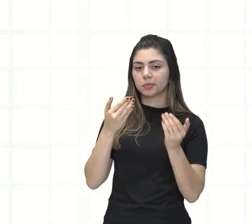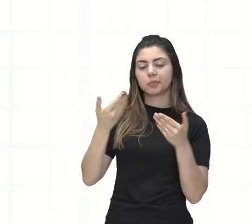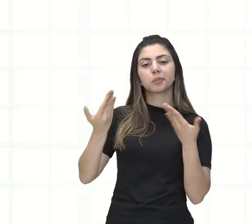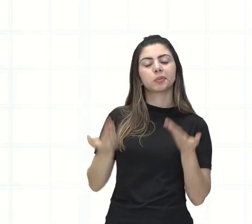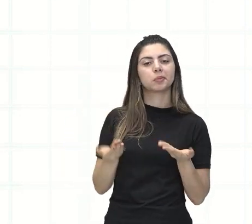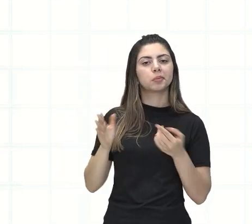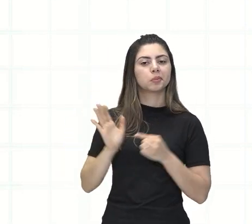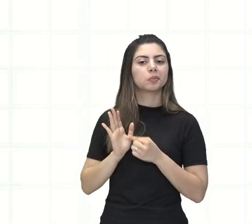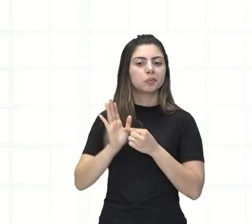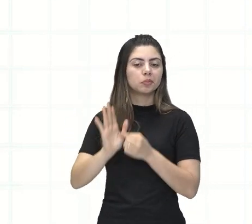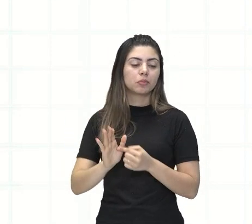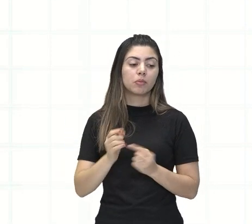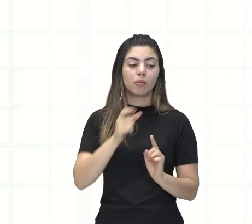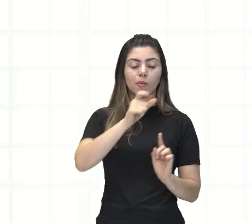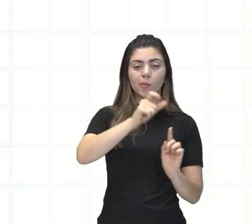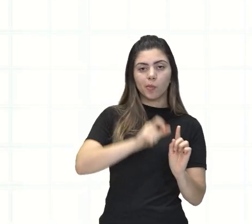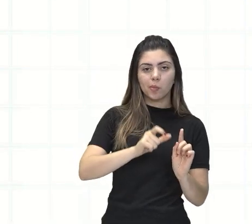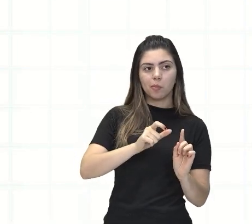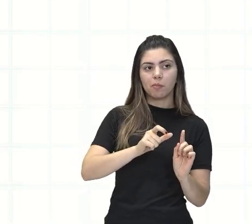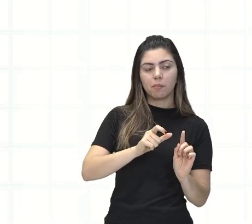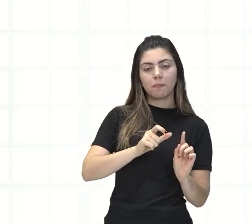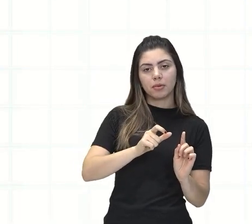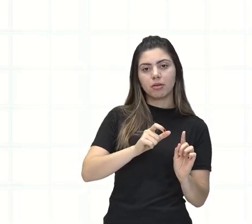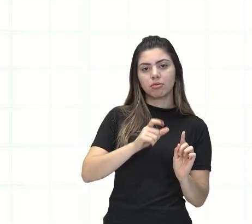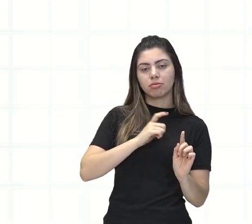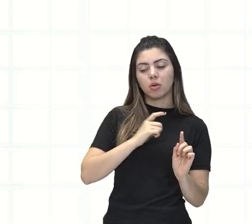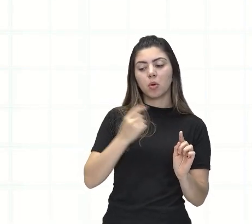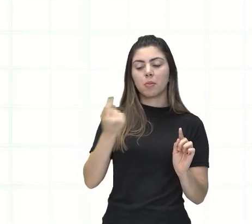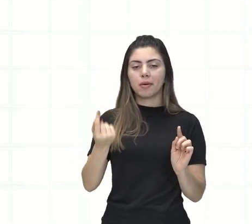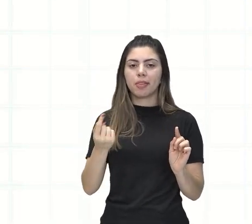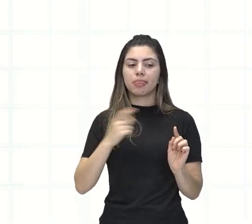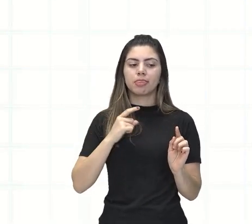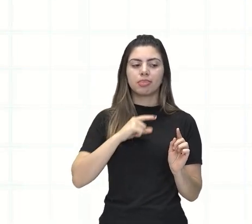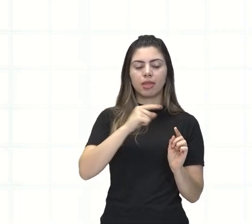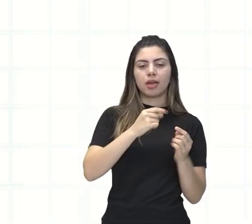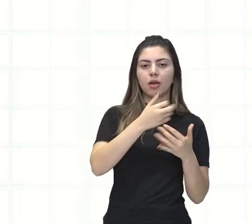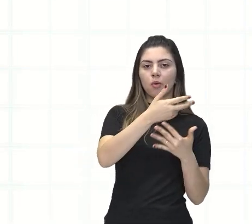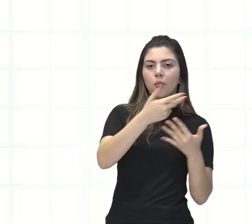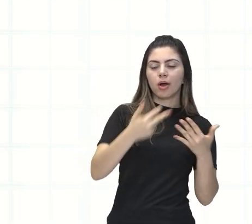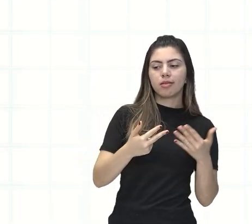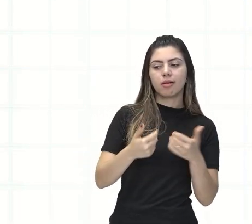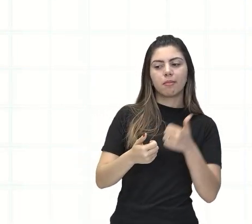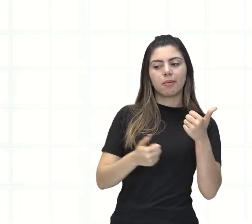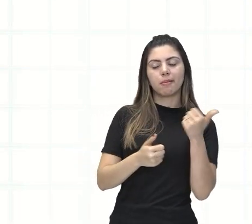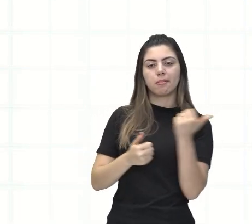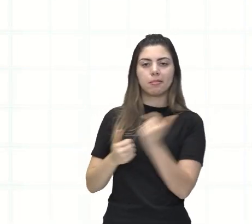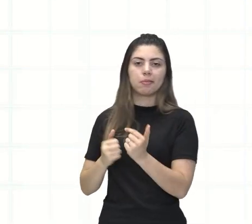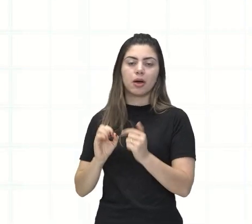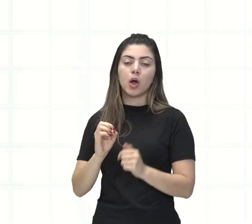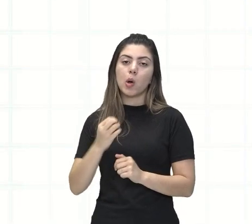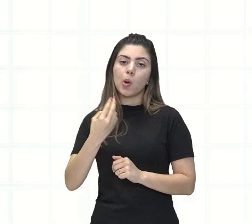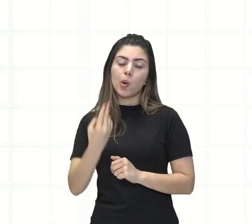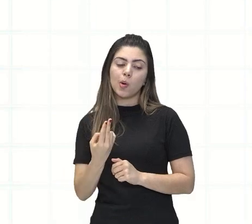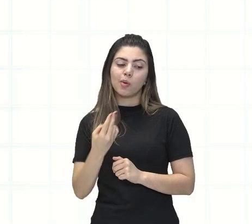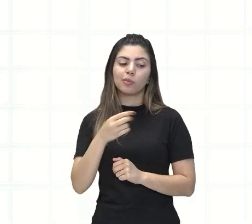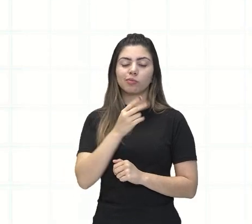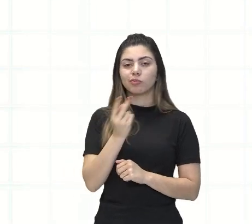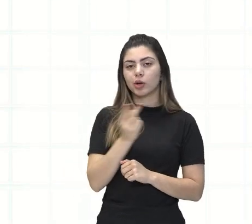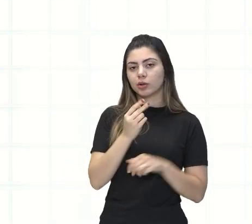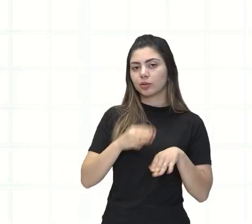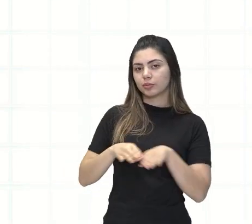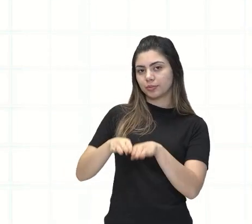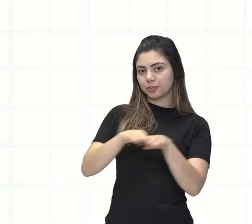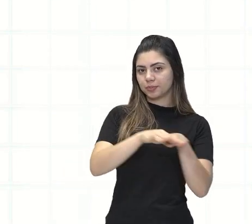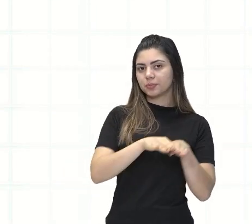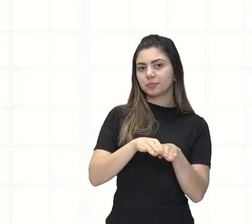que uma possui menos ou mais de uma certa qualidade que a outra, ou que elas estão ali no nível de